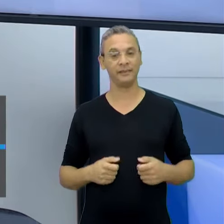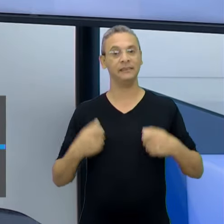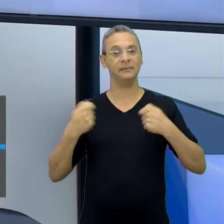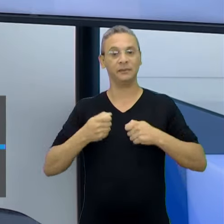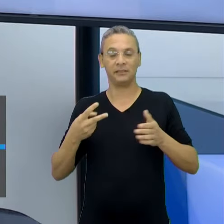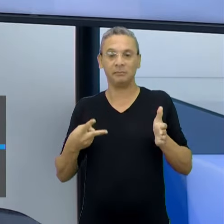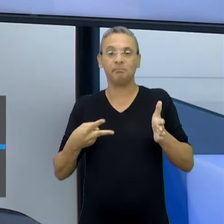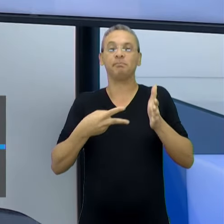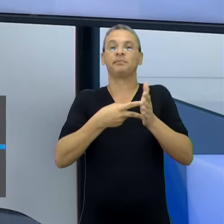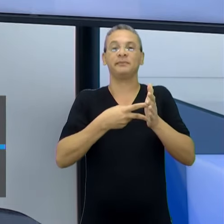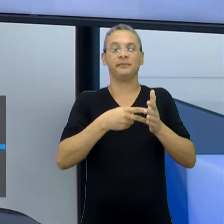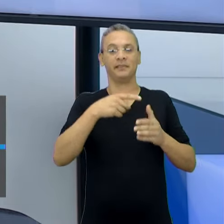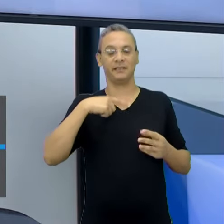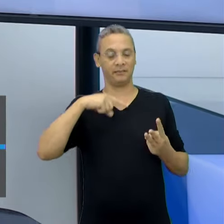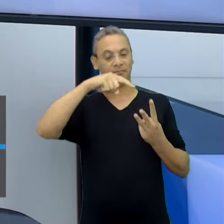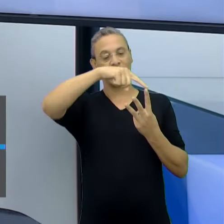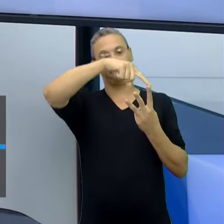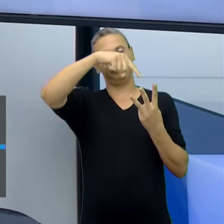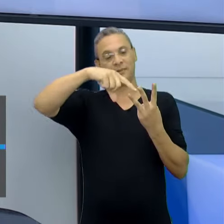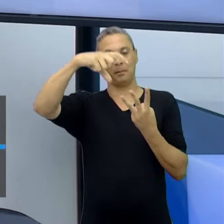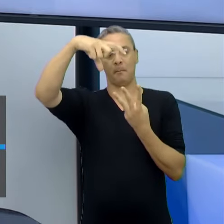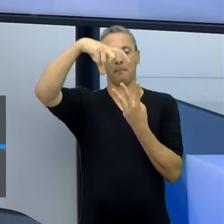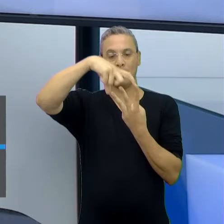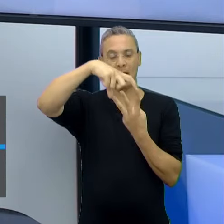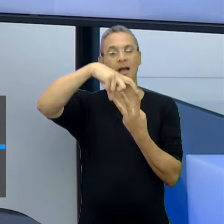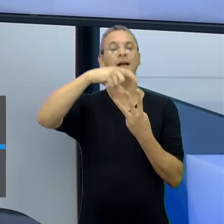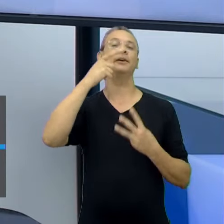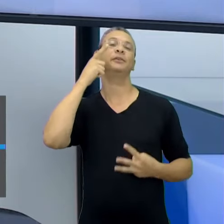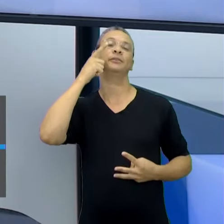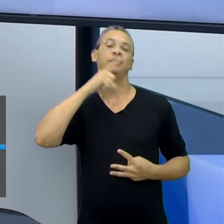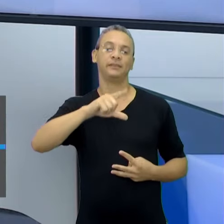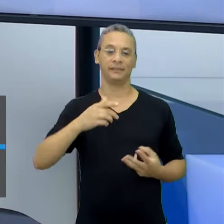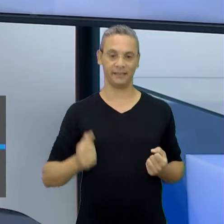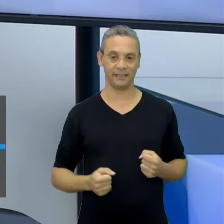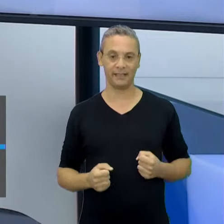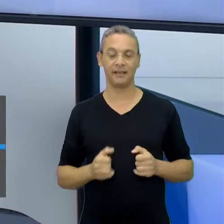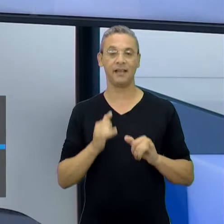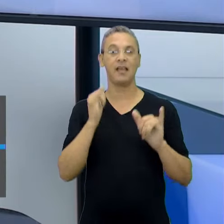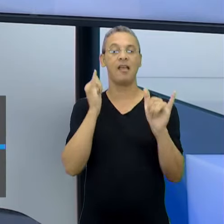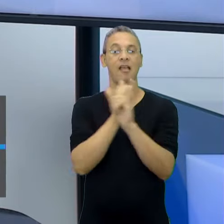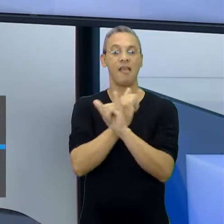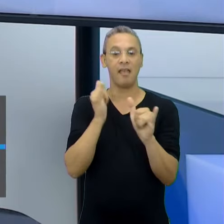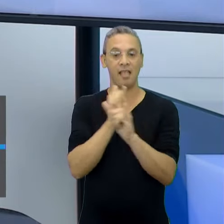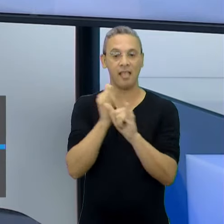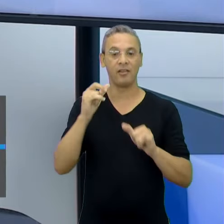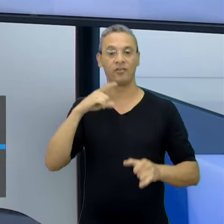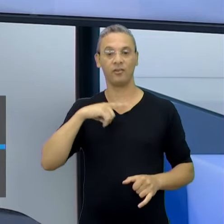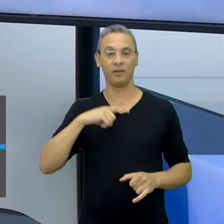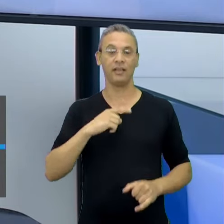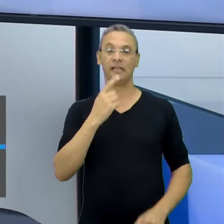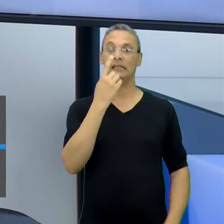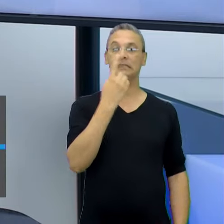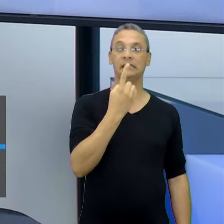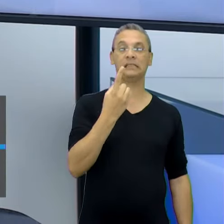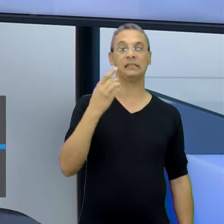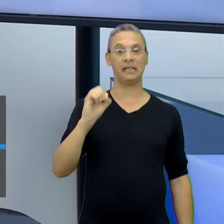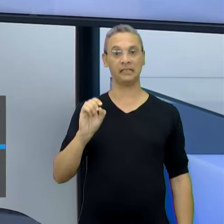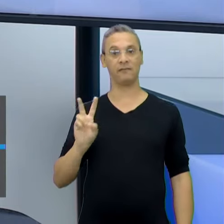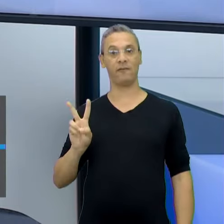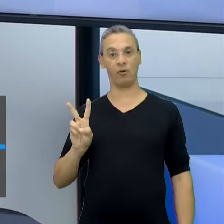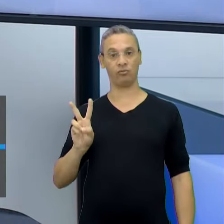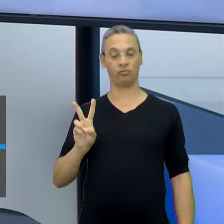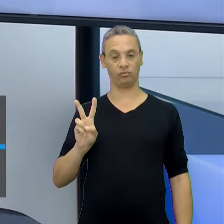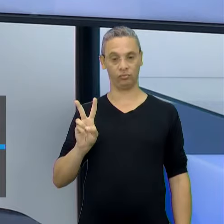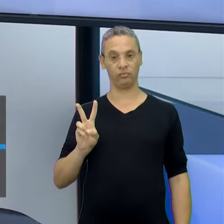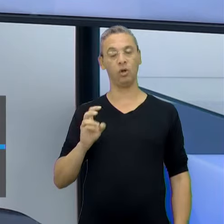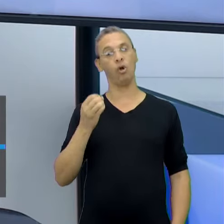forma, grosso modo, 2 fios para pegar esses potenciais. No caso da rede elétrica, a gente tem 110 volts,